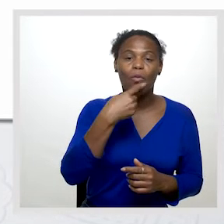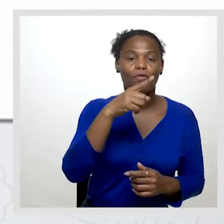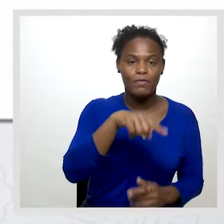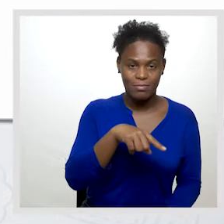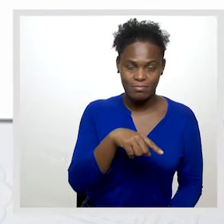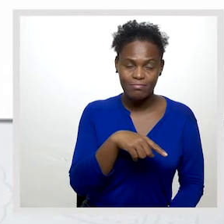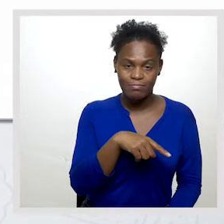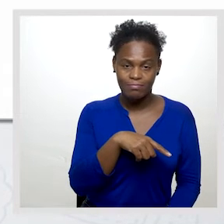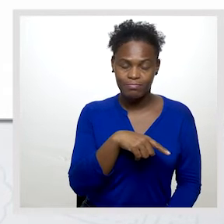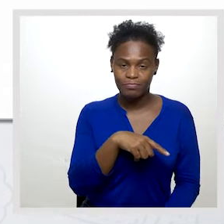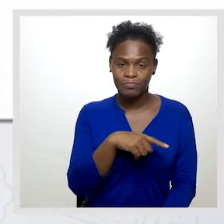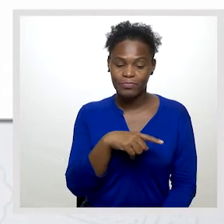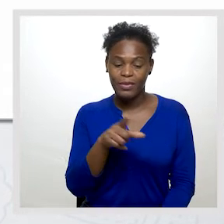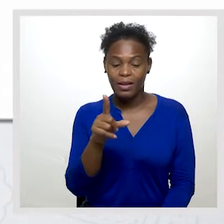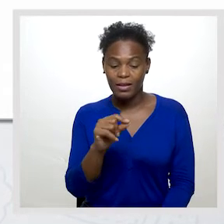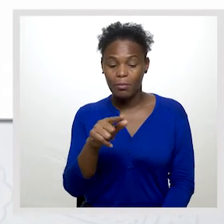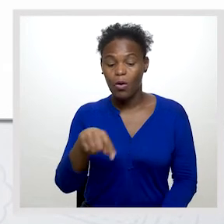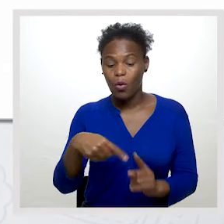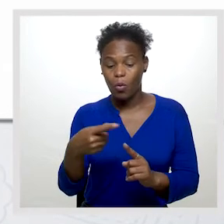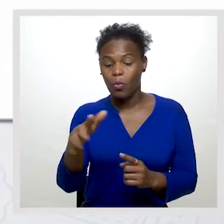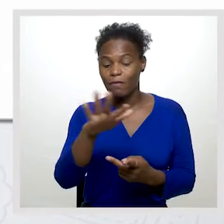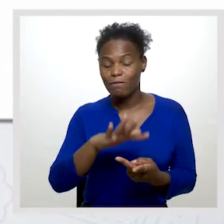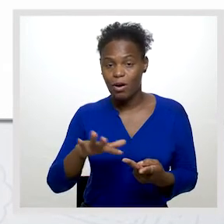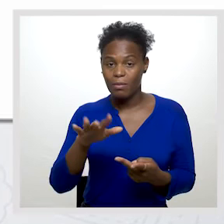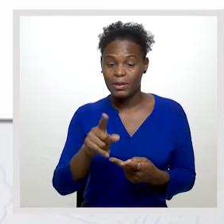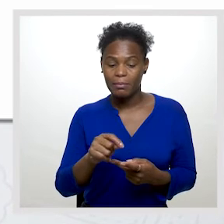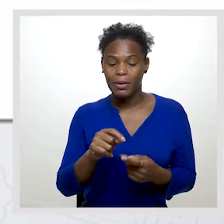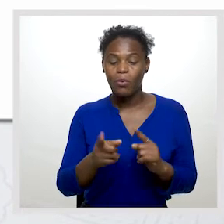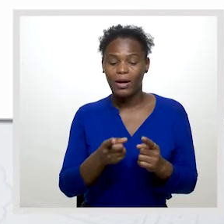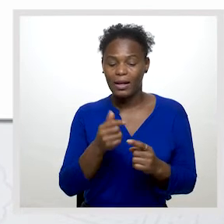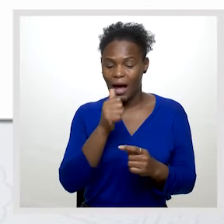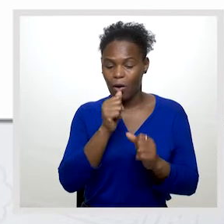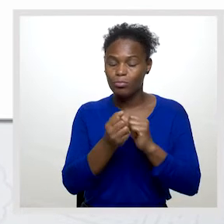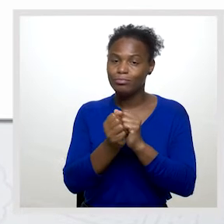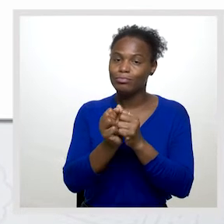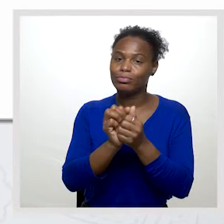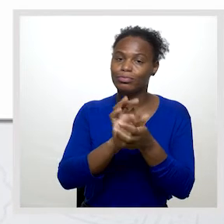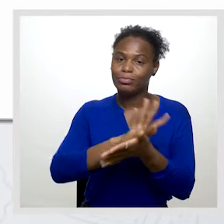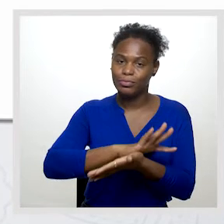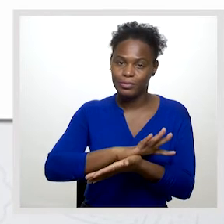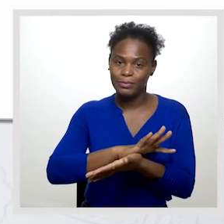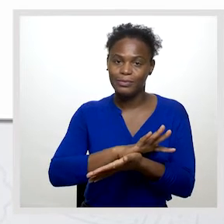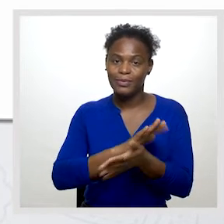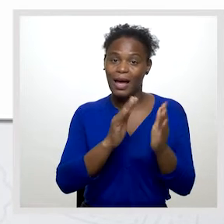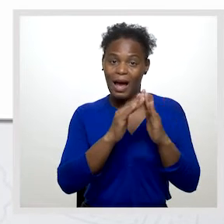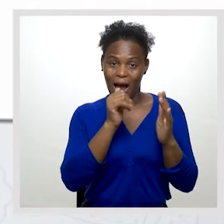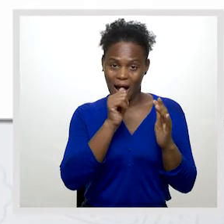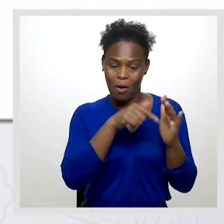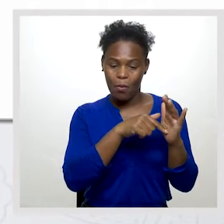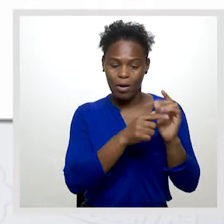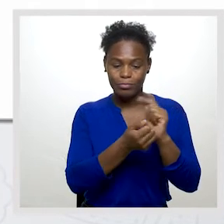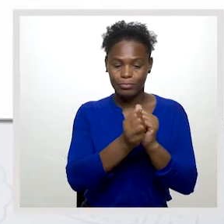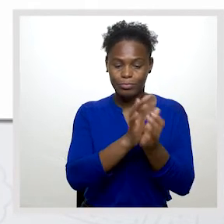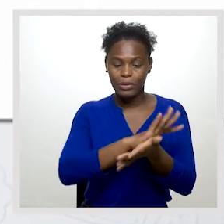água. Também uma outra forma é a reciclagem das águas residuais